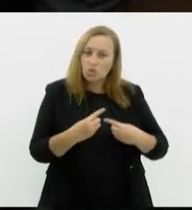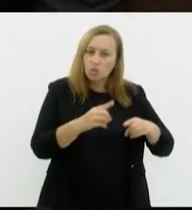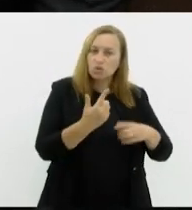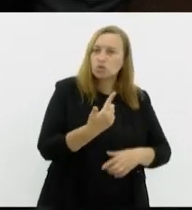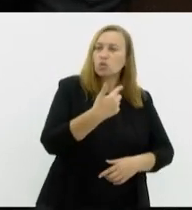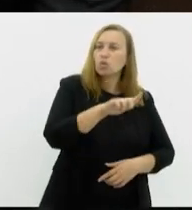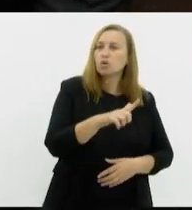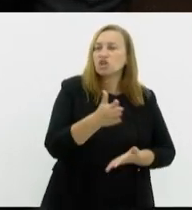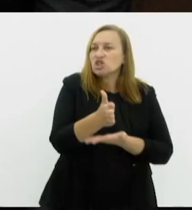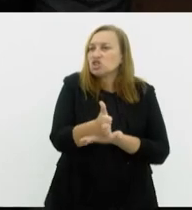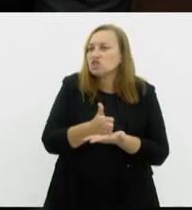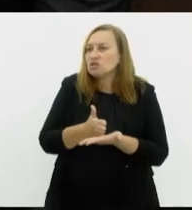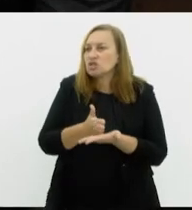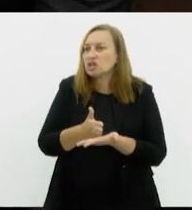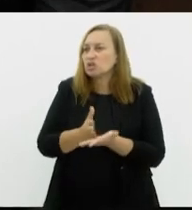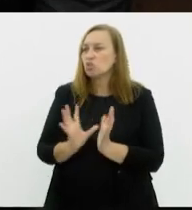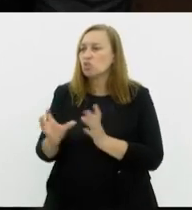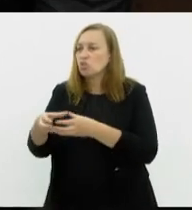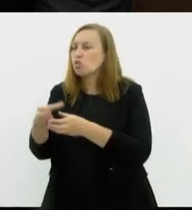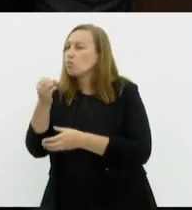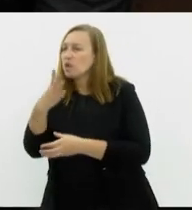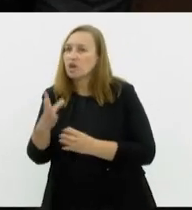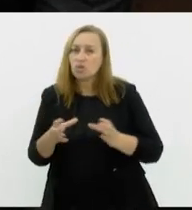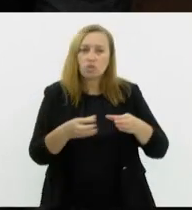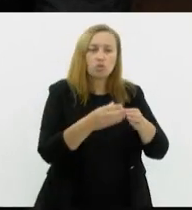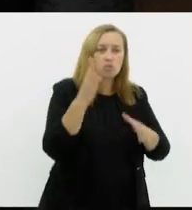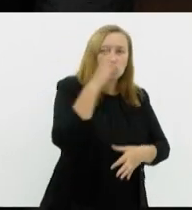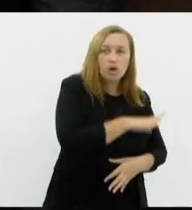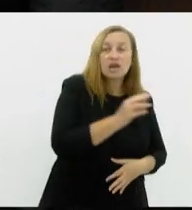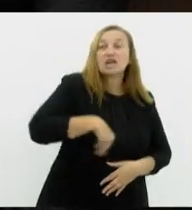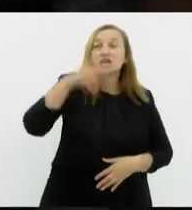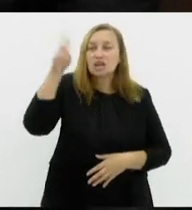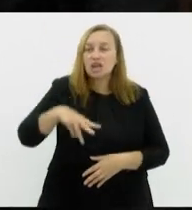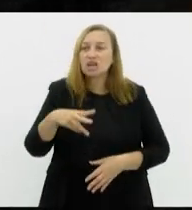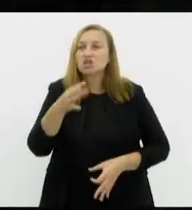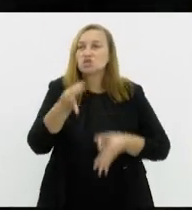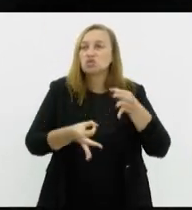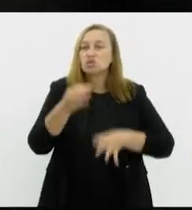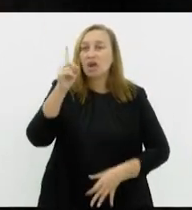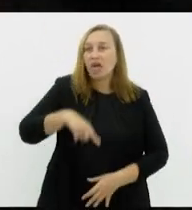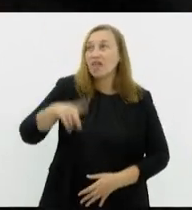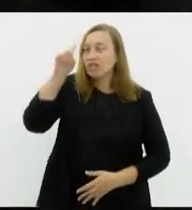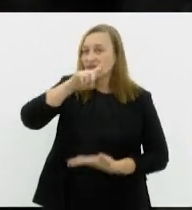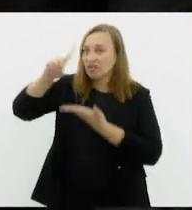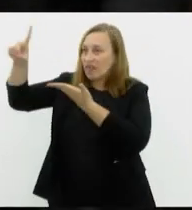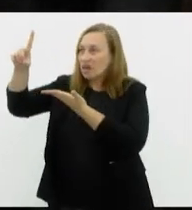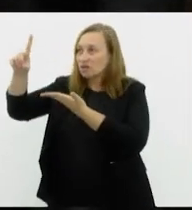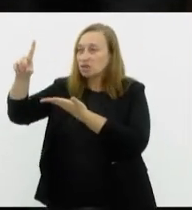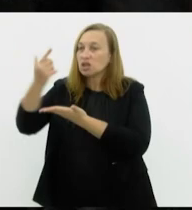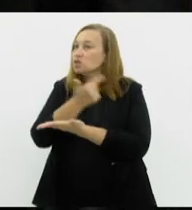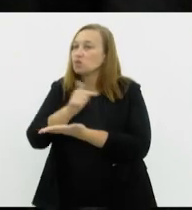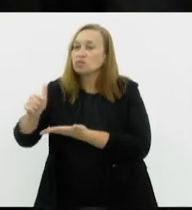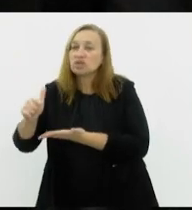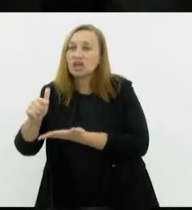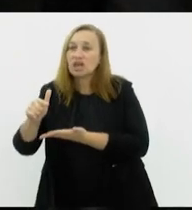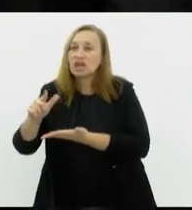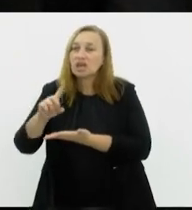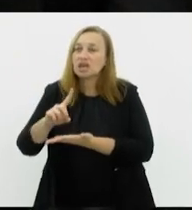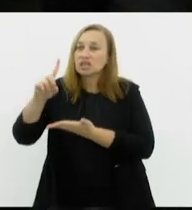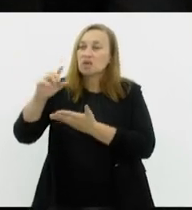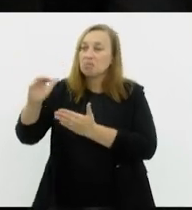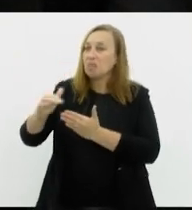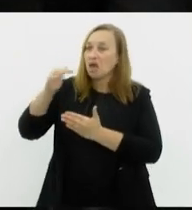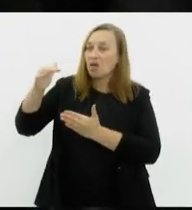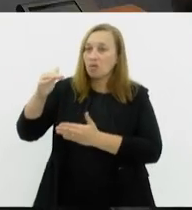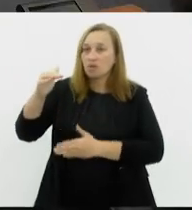querer dividir entre do bem e do mal, até porque quem julga os seres humanos é Deus, e não tem ninguém aqui que seja Deus,